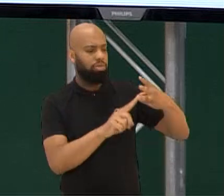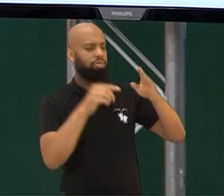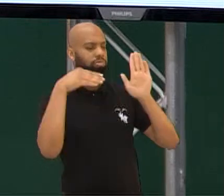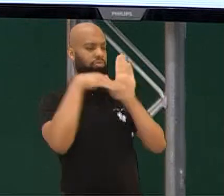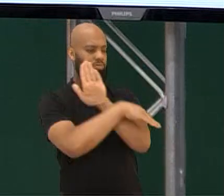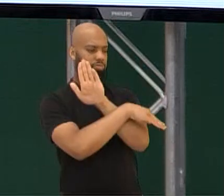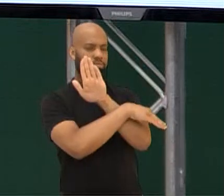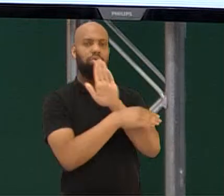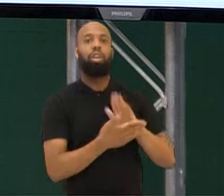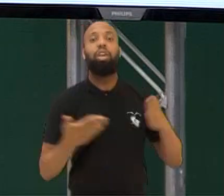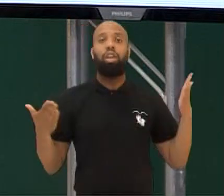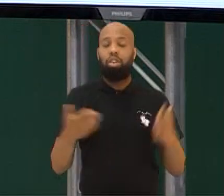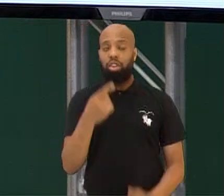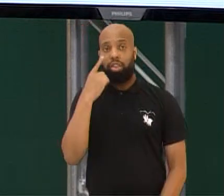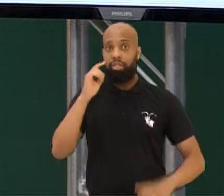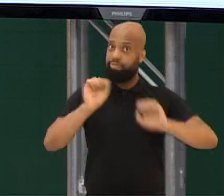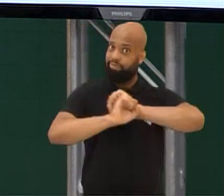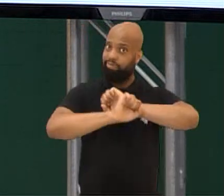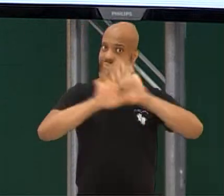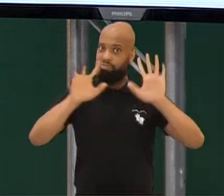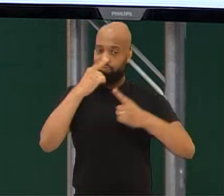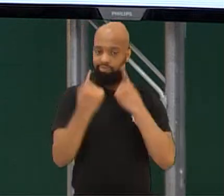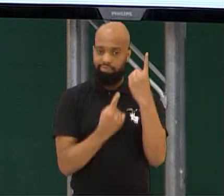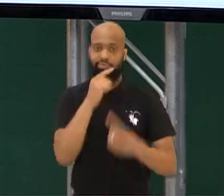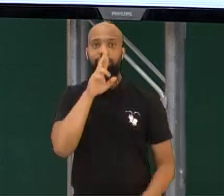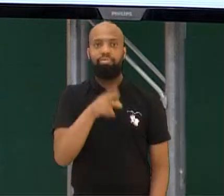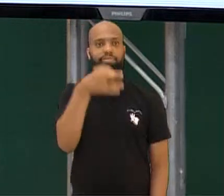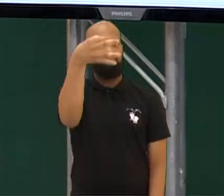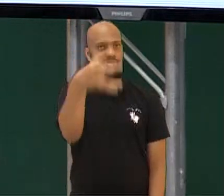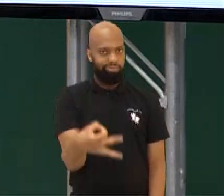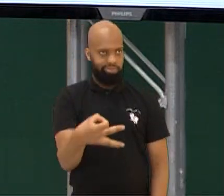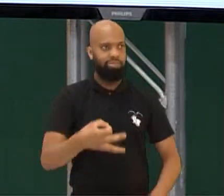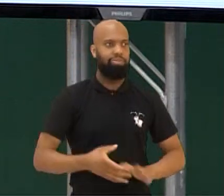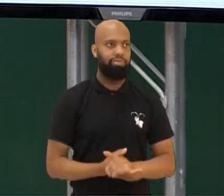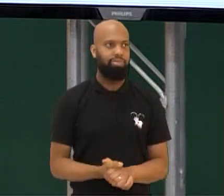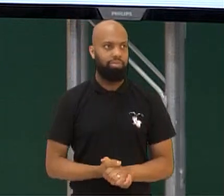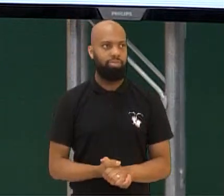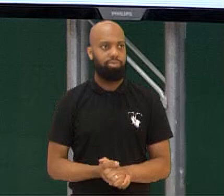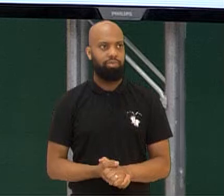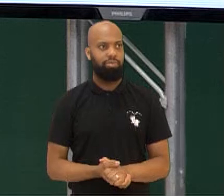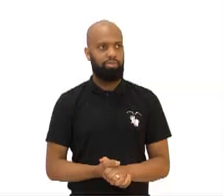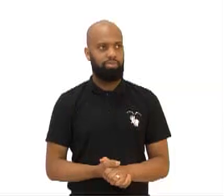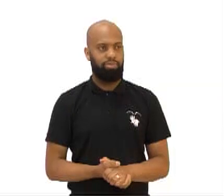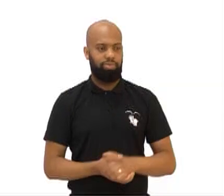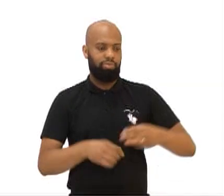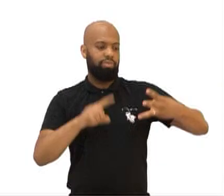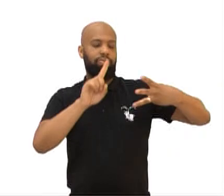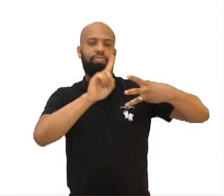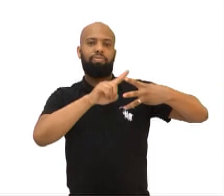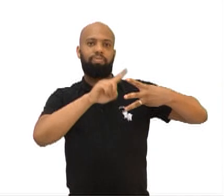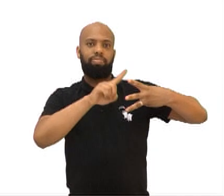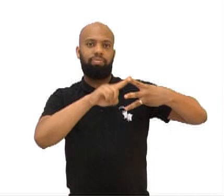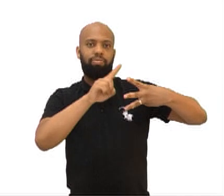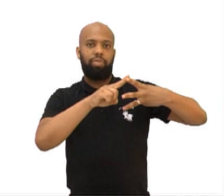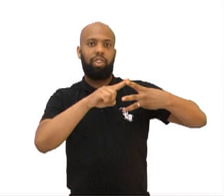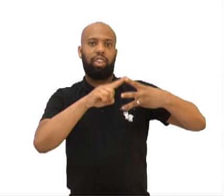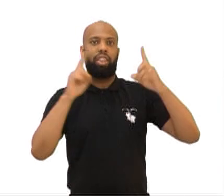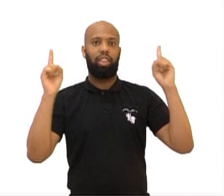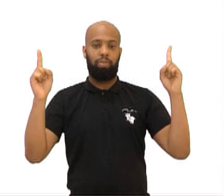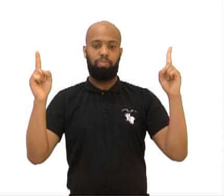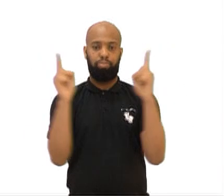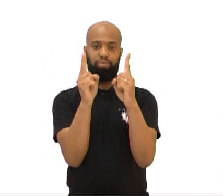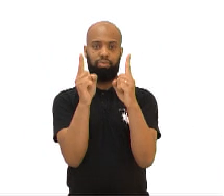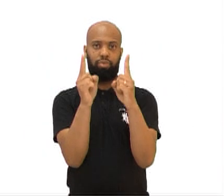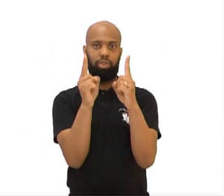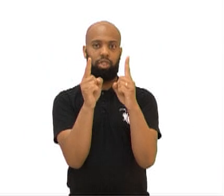decrescimento. Então, vamos esclarecer direitinho qual é a resposta certa aqui. é o menor intervalo de tempo de uma repetição.